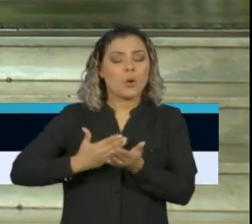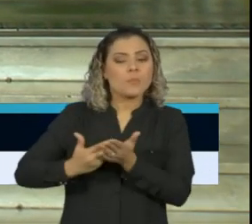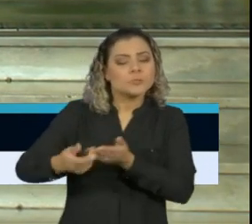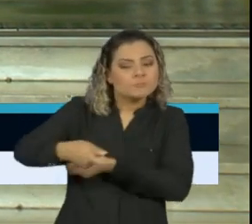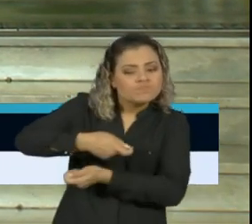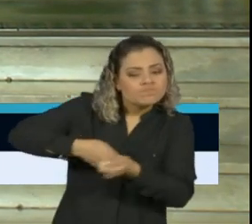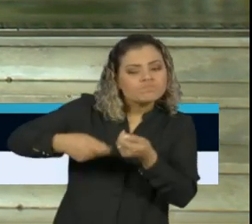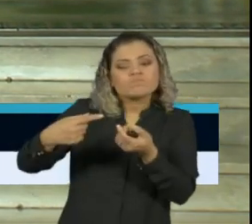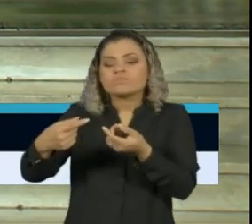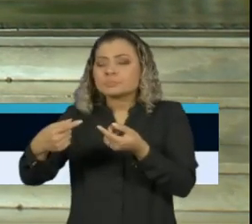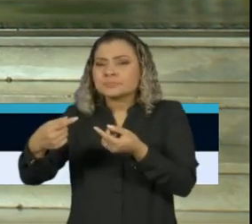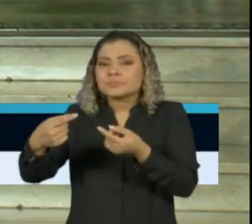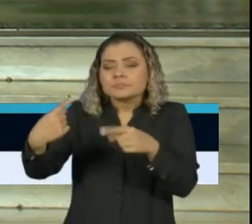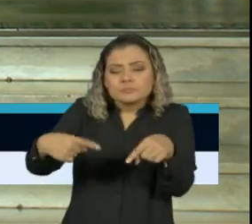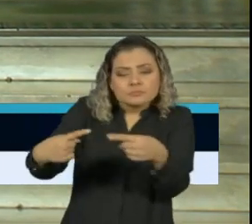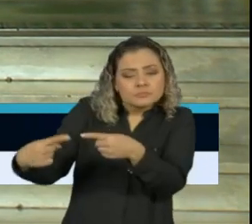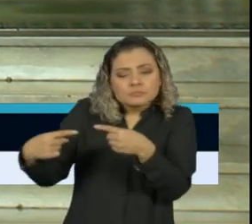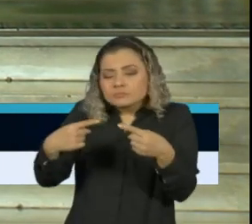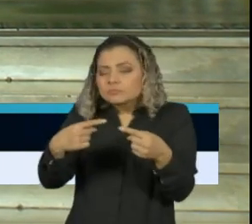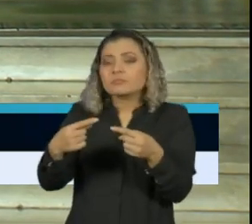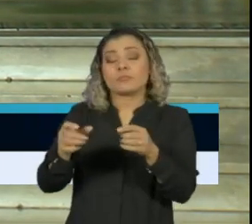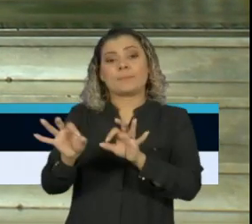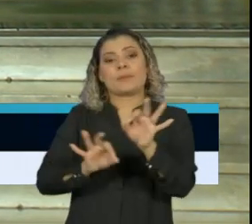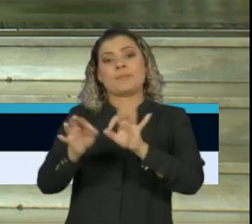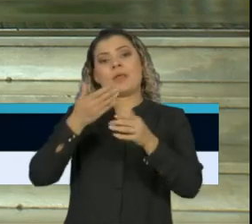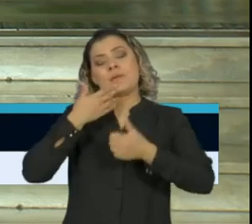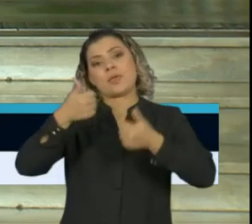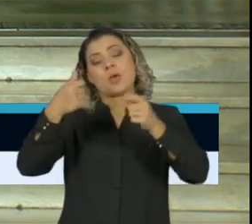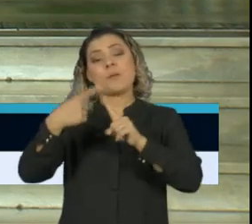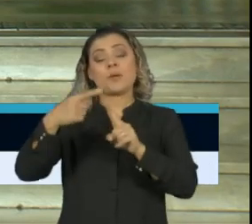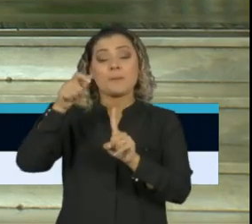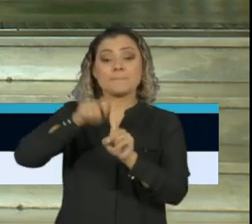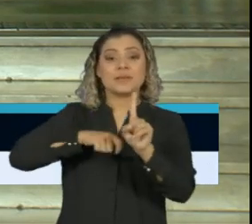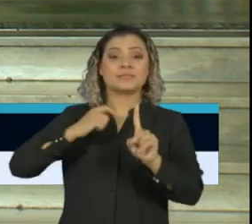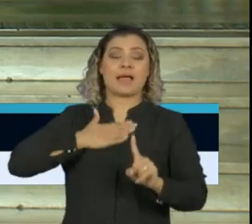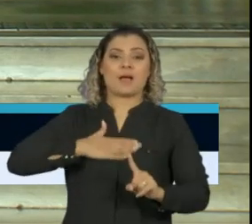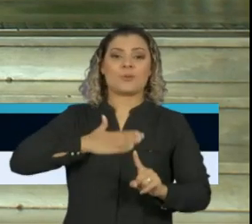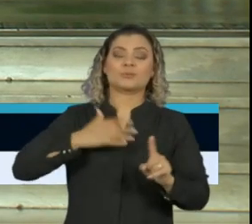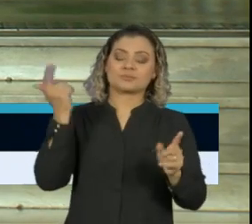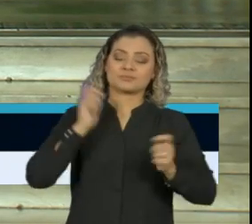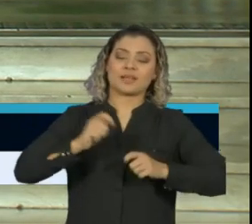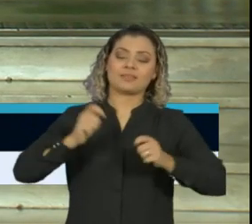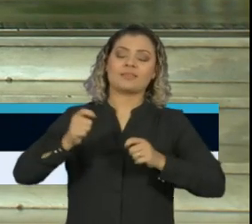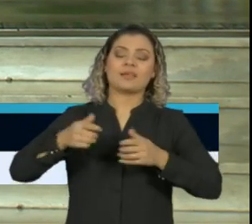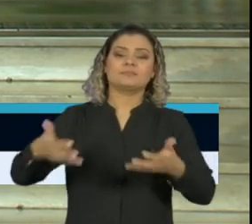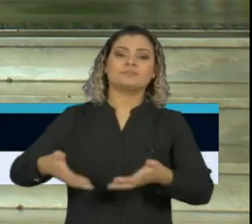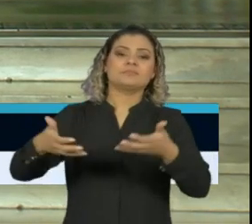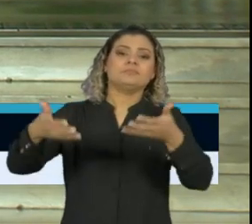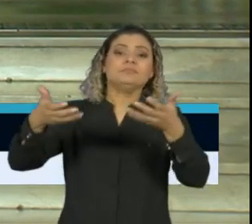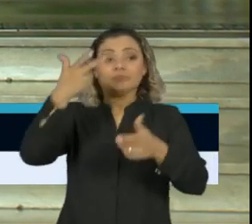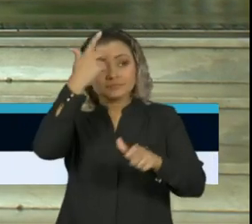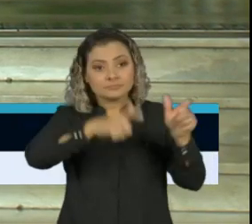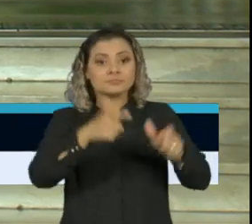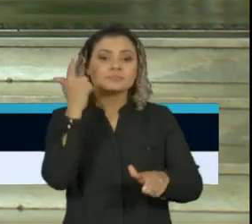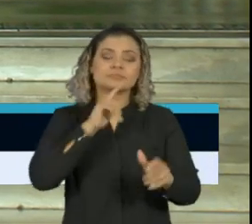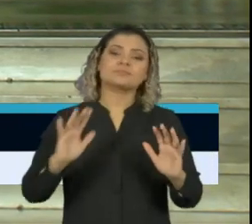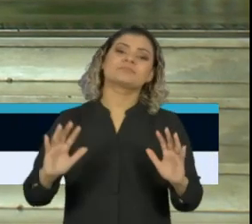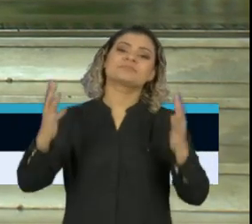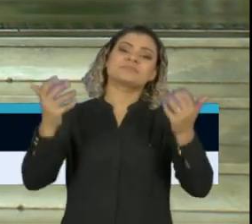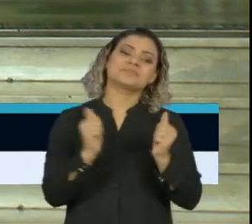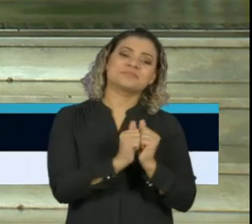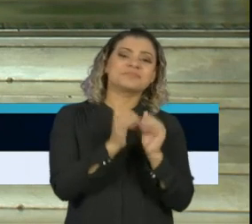comercial poderia se preparar melhor, se orientar melhor e acredito também as pessoas conseguiriam celebrar